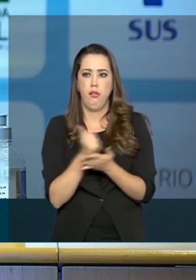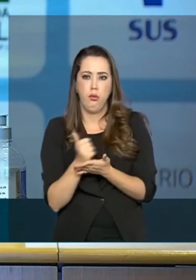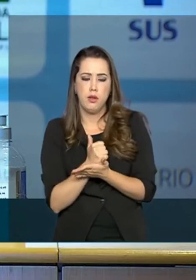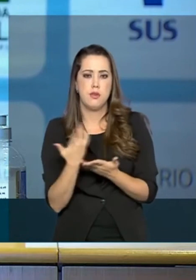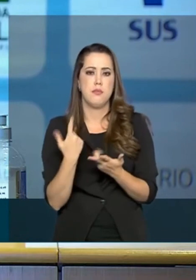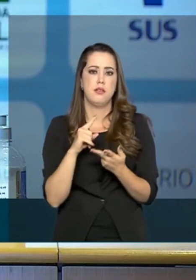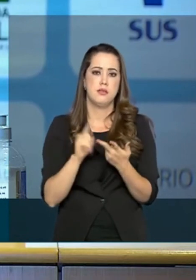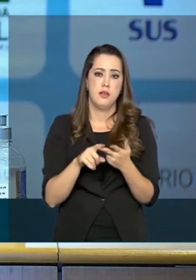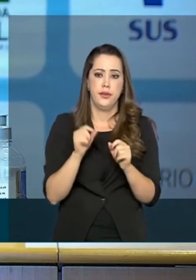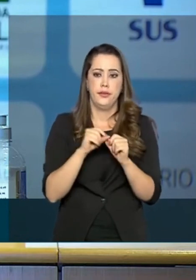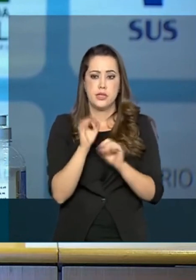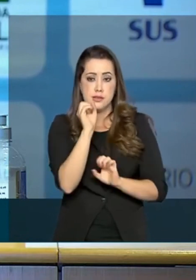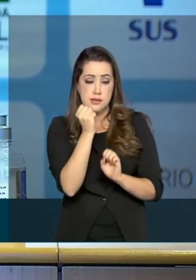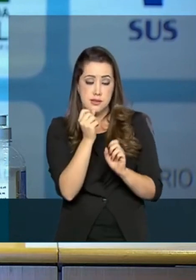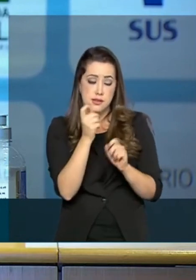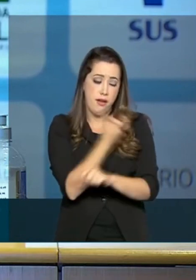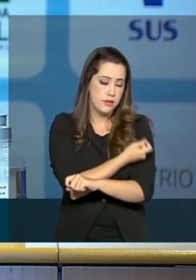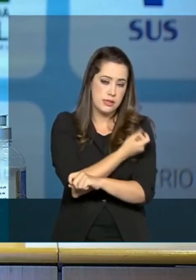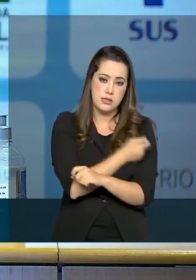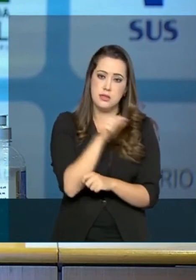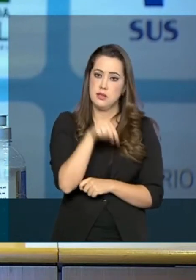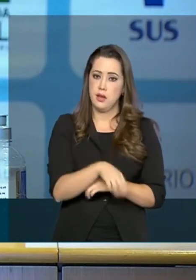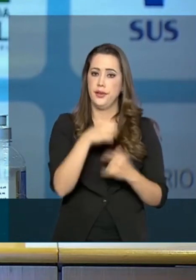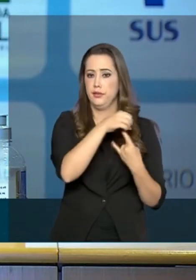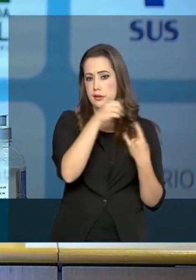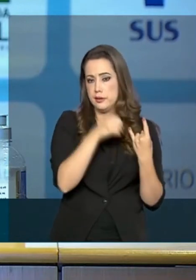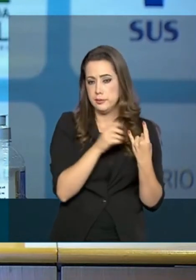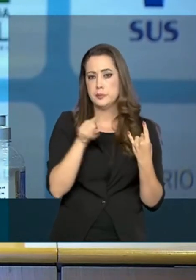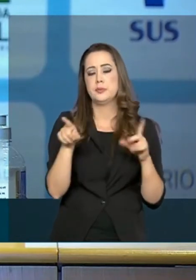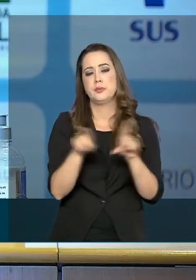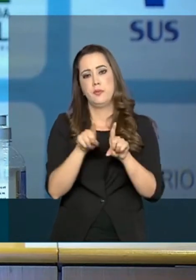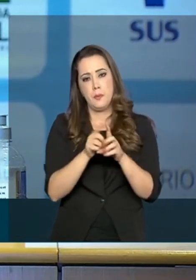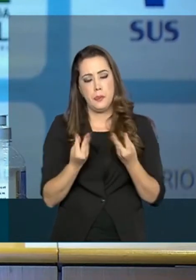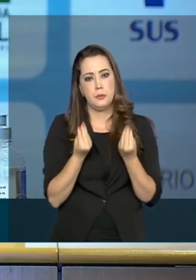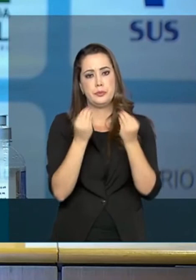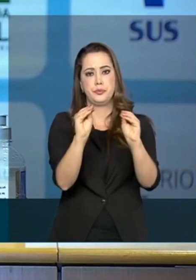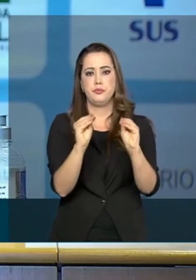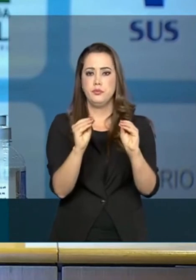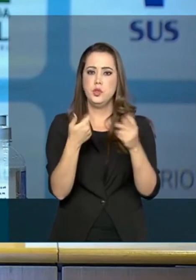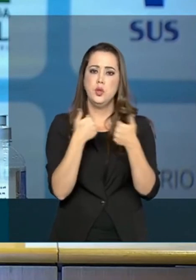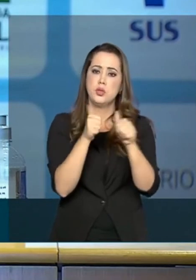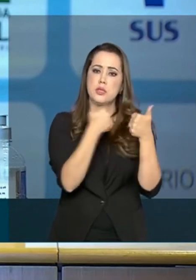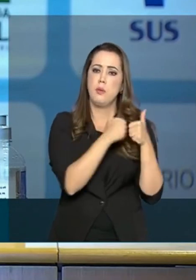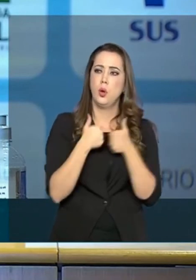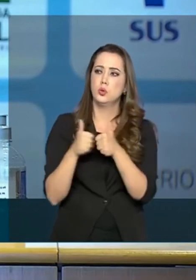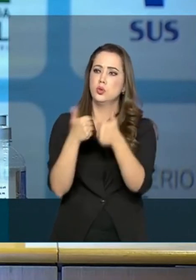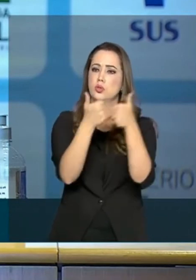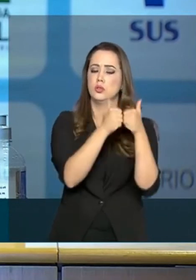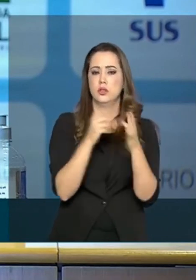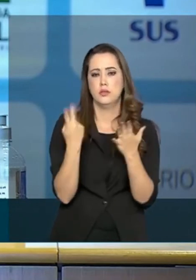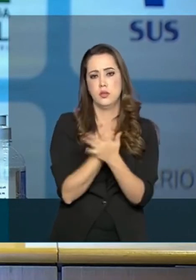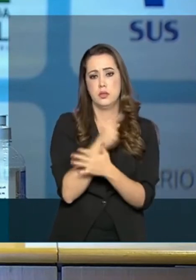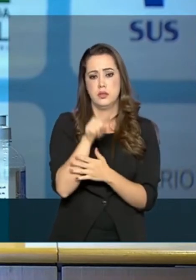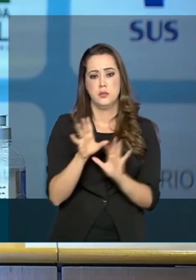ativo, da produção da vacina aqui na Fiocruz e da distribuição com uma logística robusta a ser